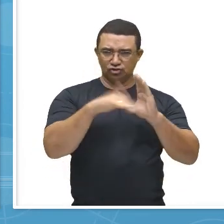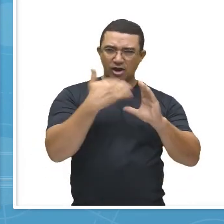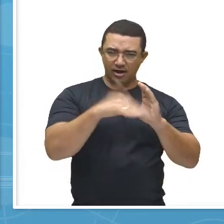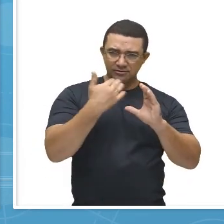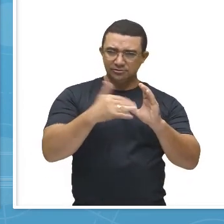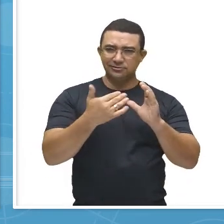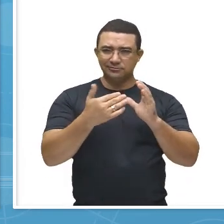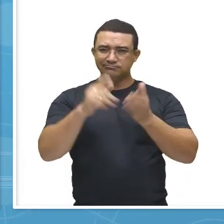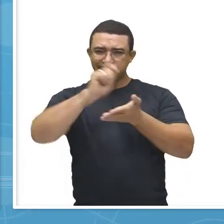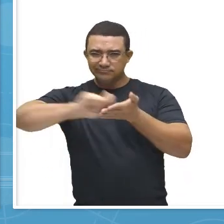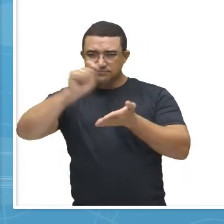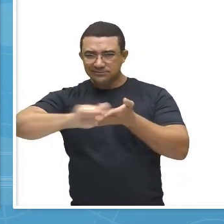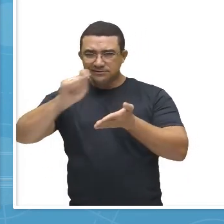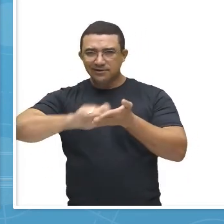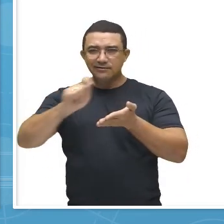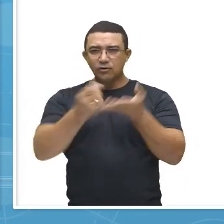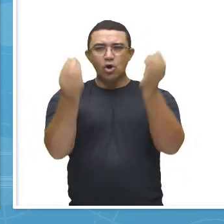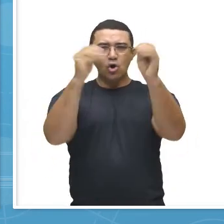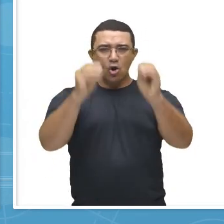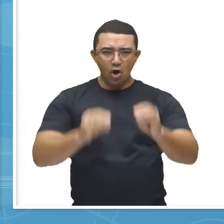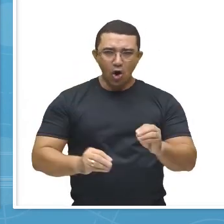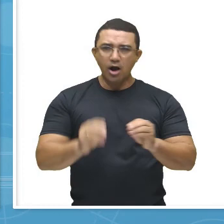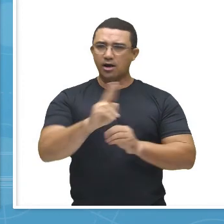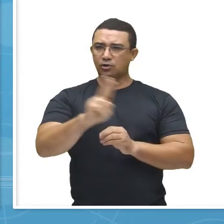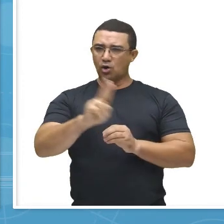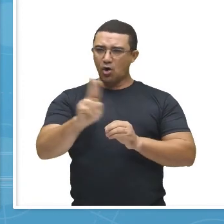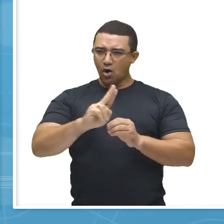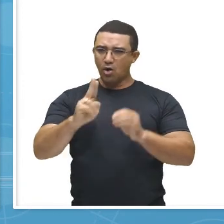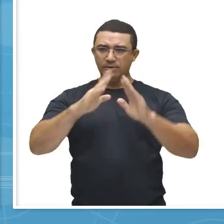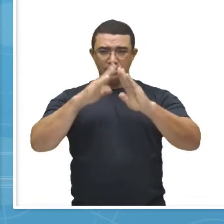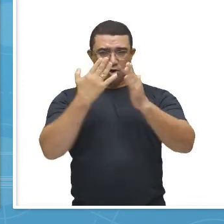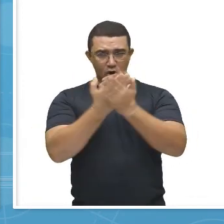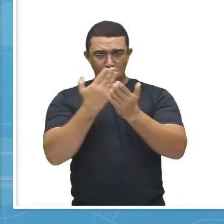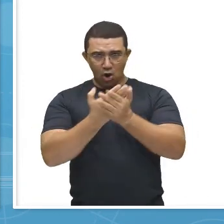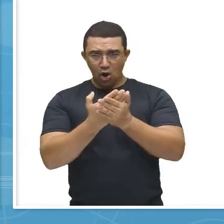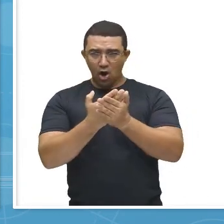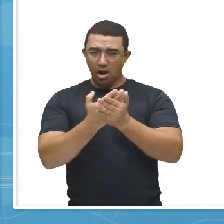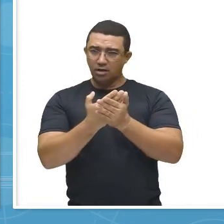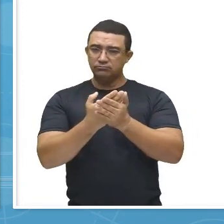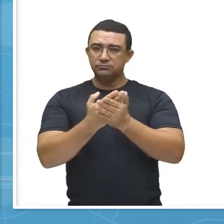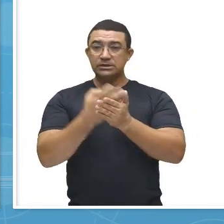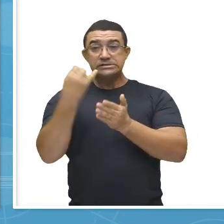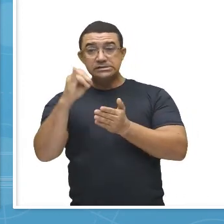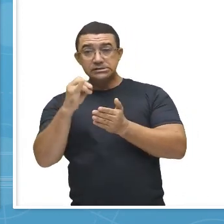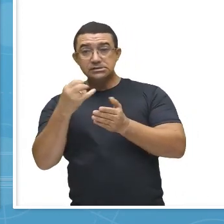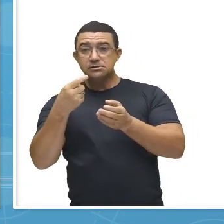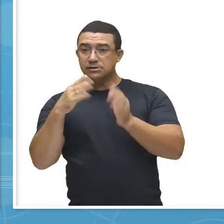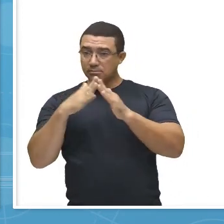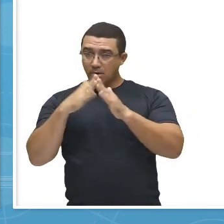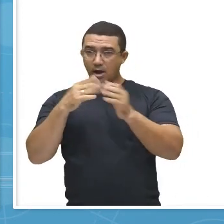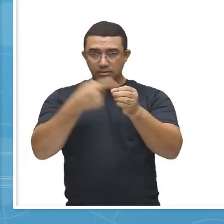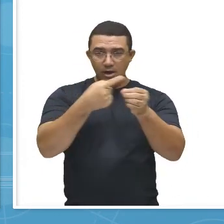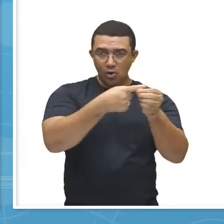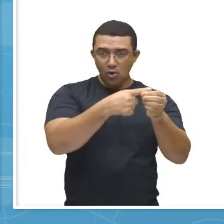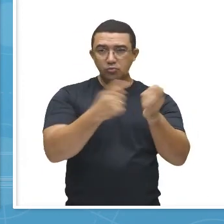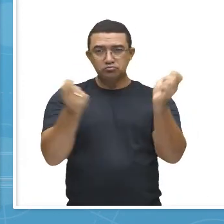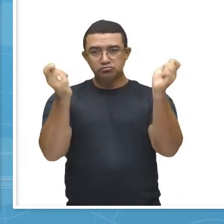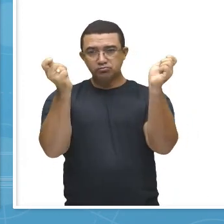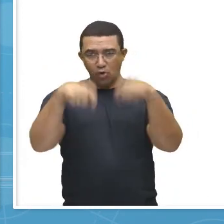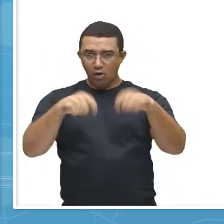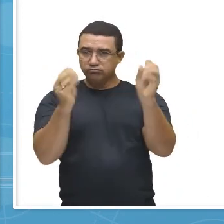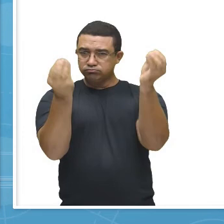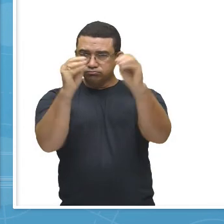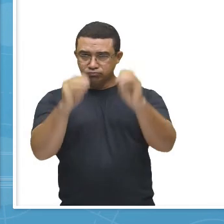né, participe, coloque seu nome, sua escola, sua localidade e vamos olhar com